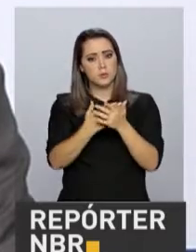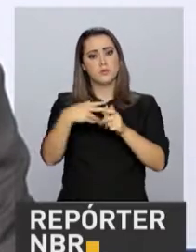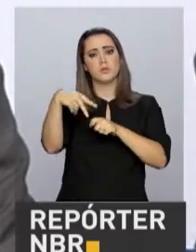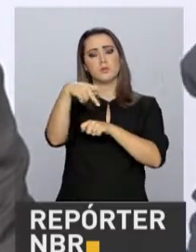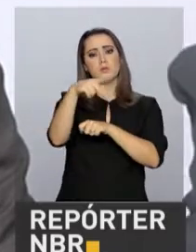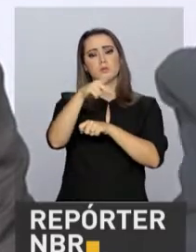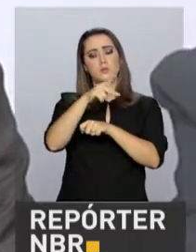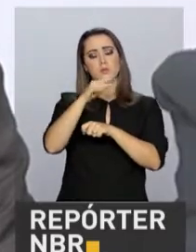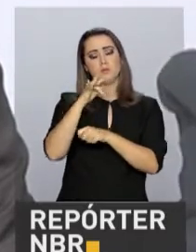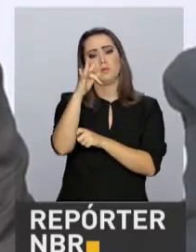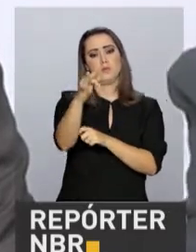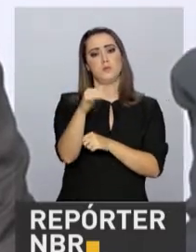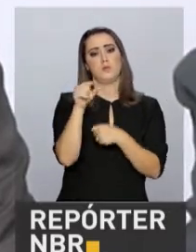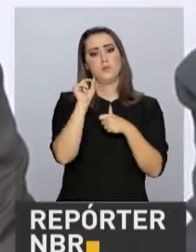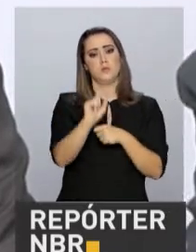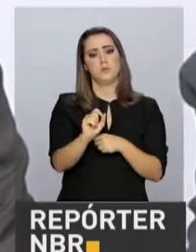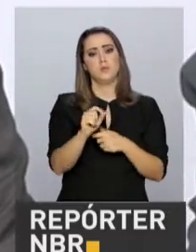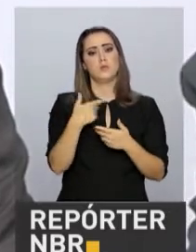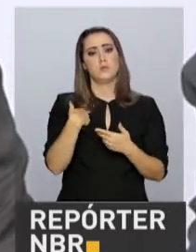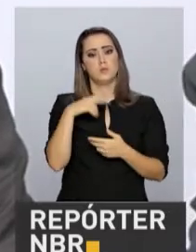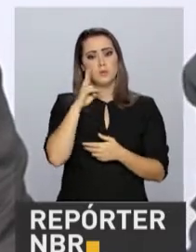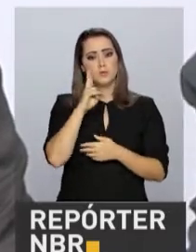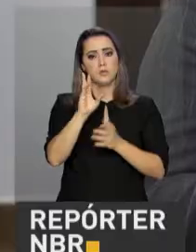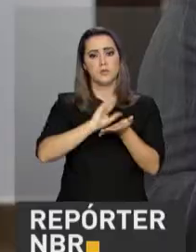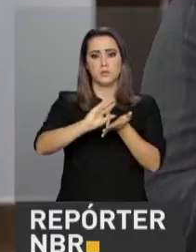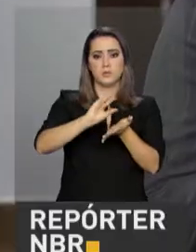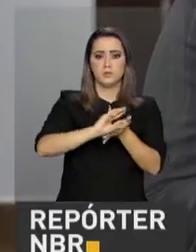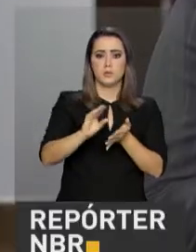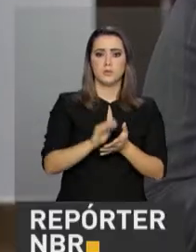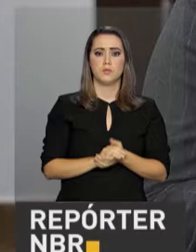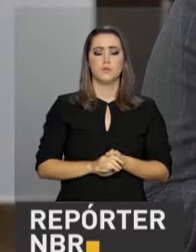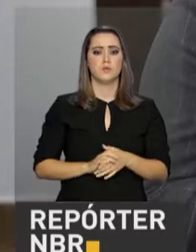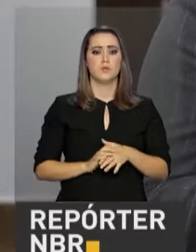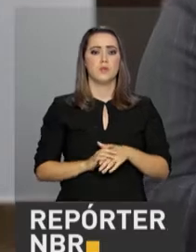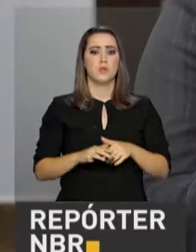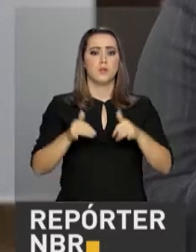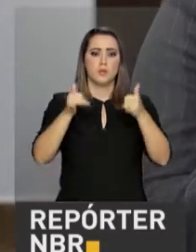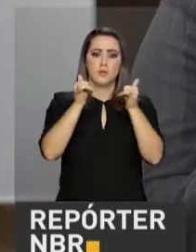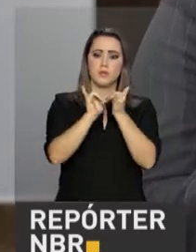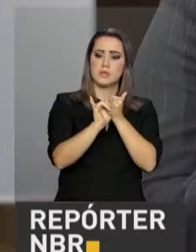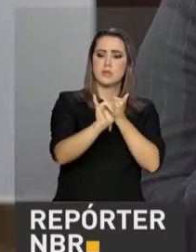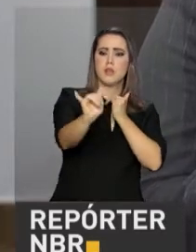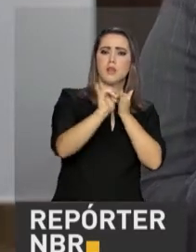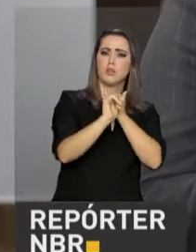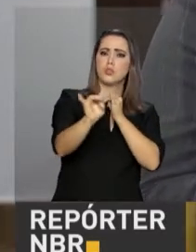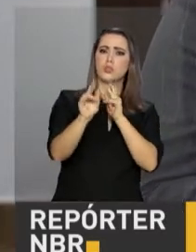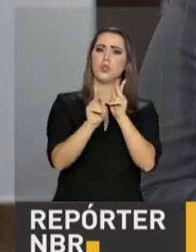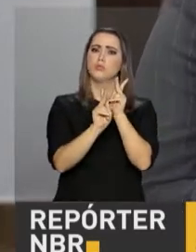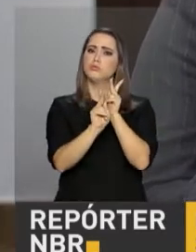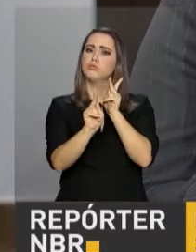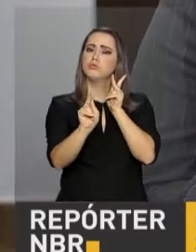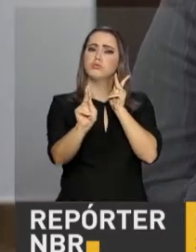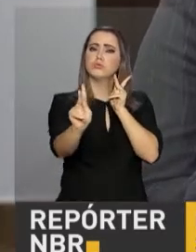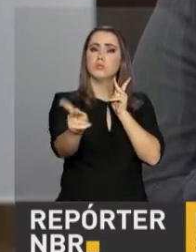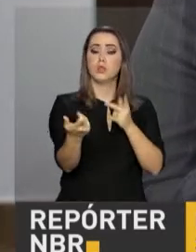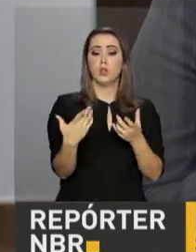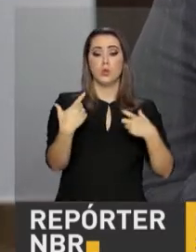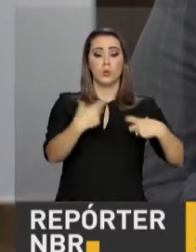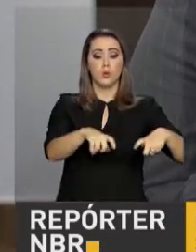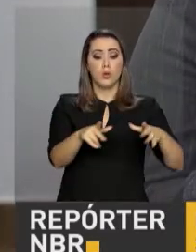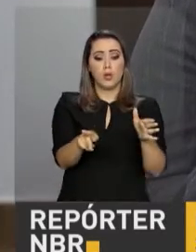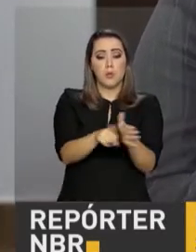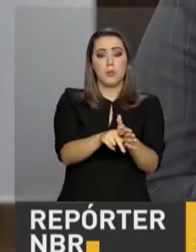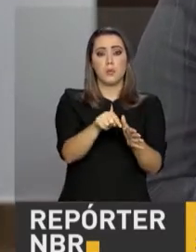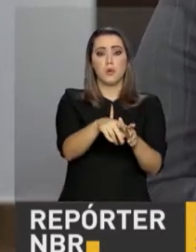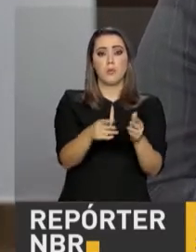futuro para poder fazer esse nível de investimento. As linhas de transmissão levam energia das usinas geradoras até os